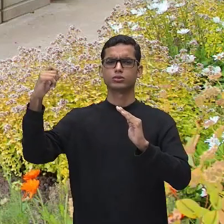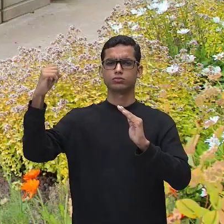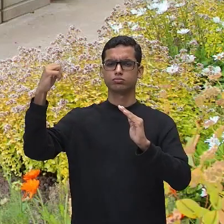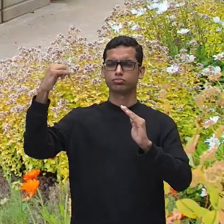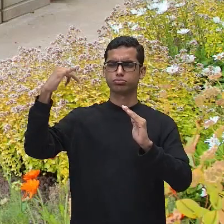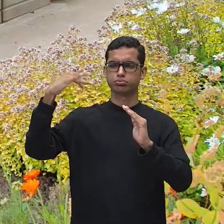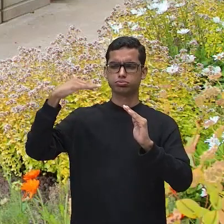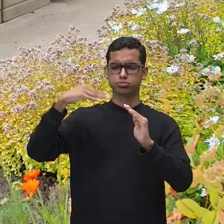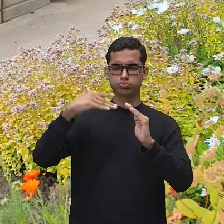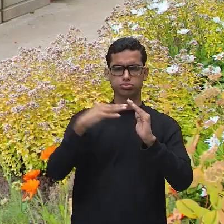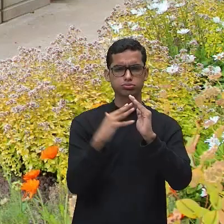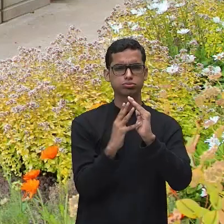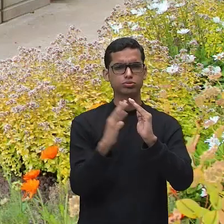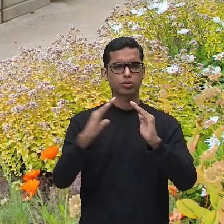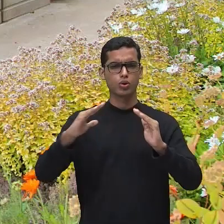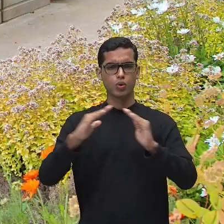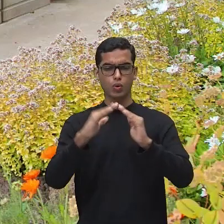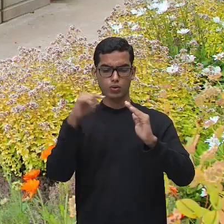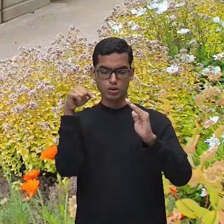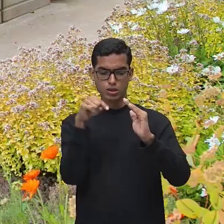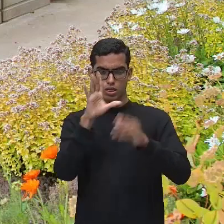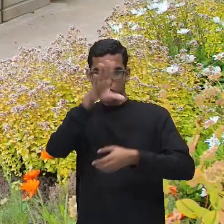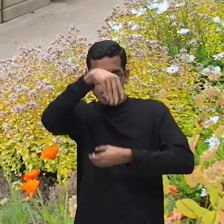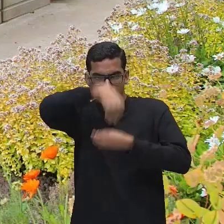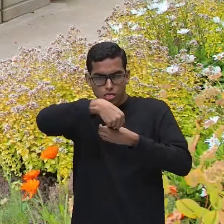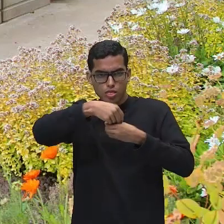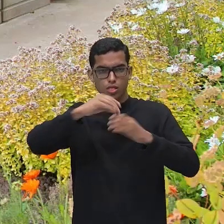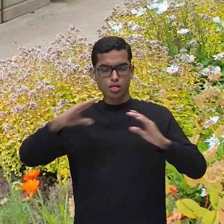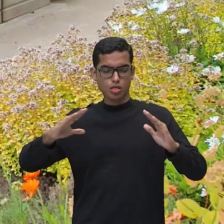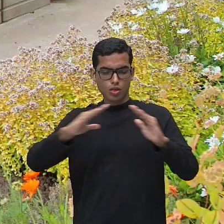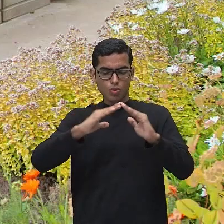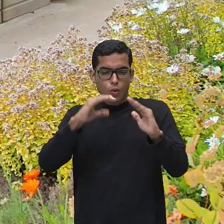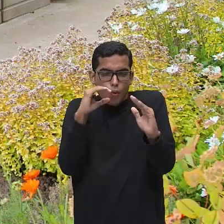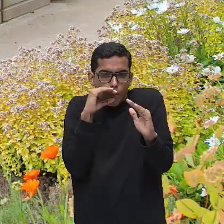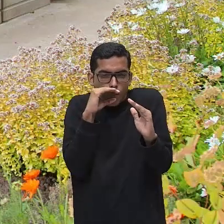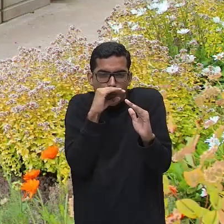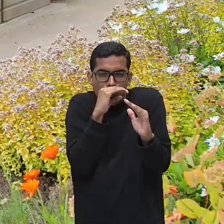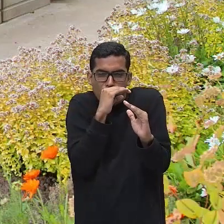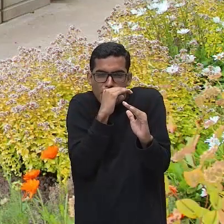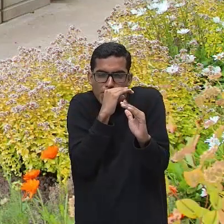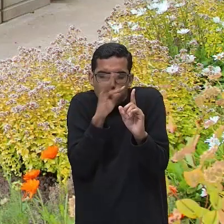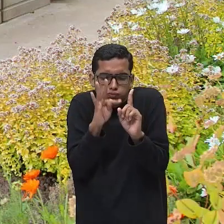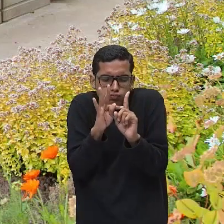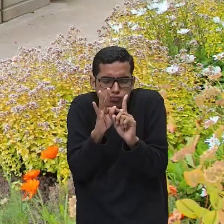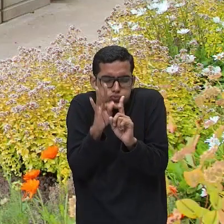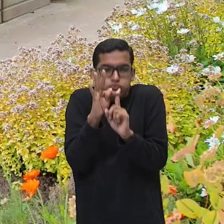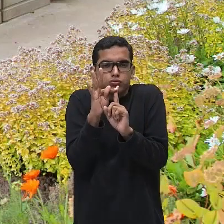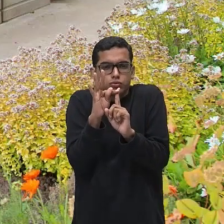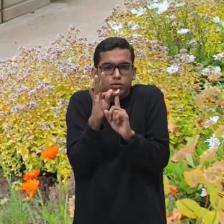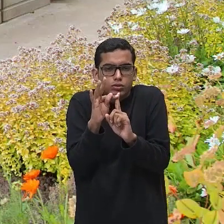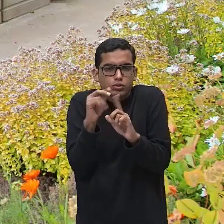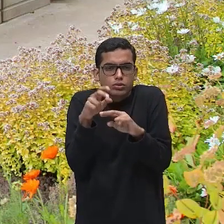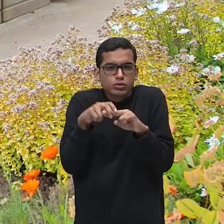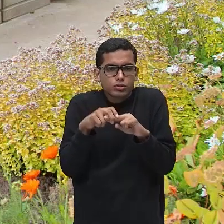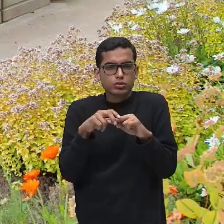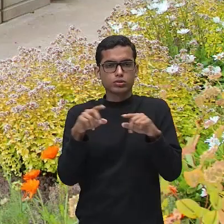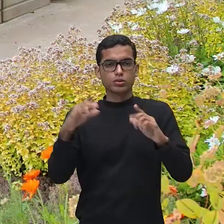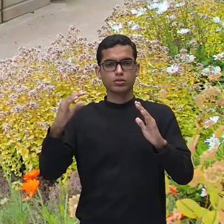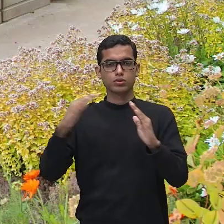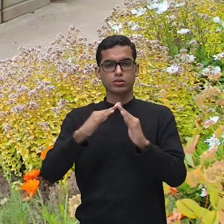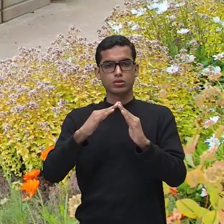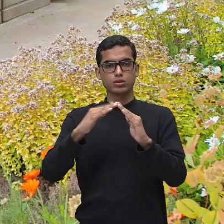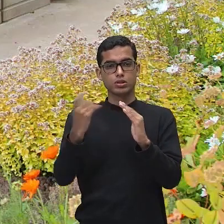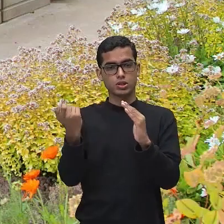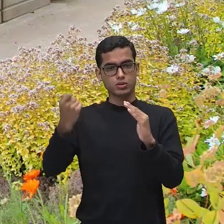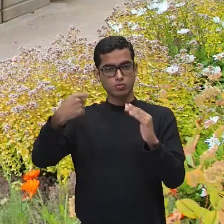acontecer com esse ambiente? Ele vai ficar aquecido, porque permite a entrada, mas não